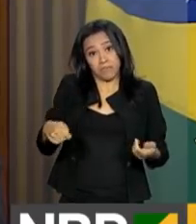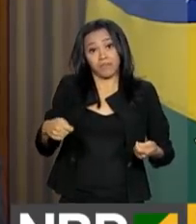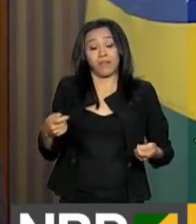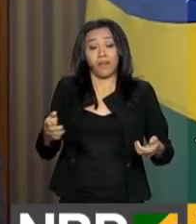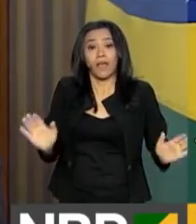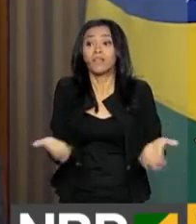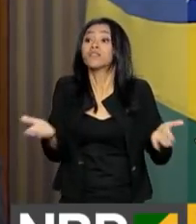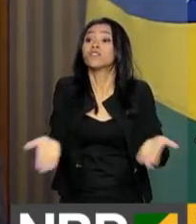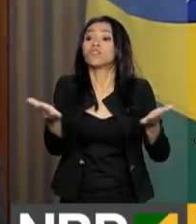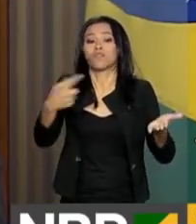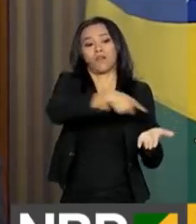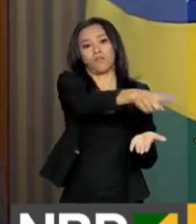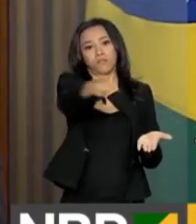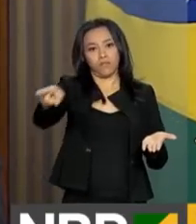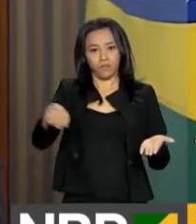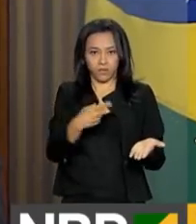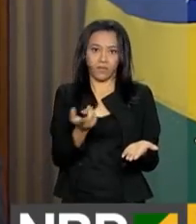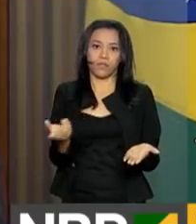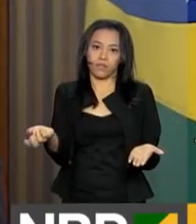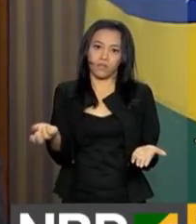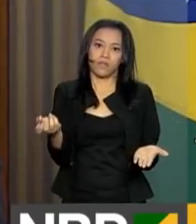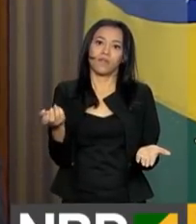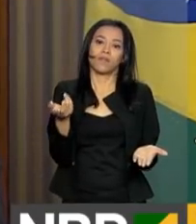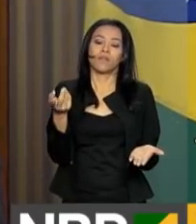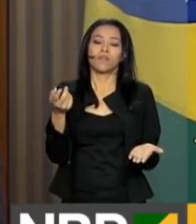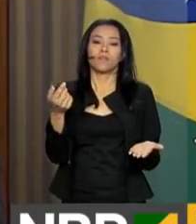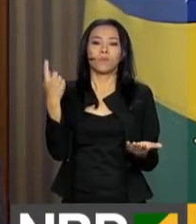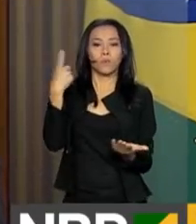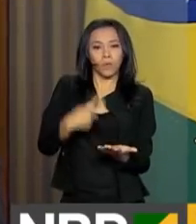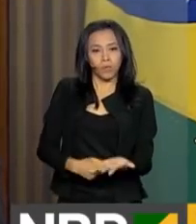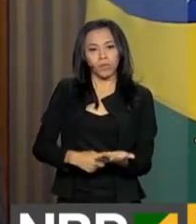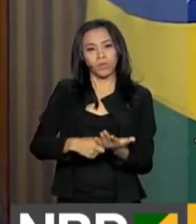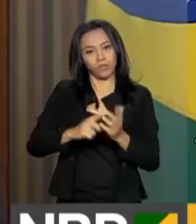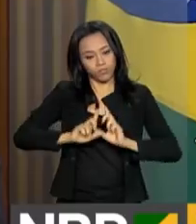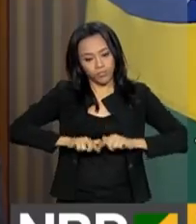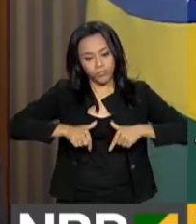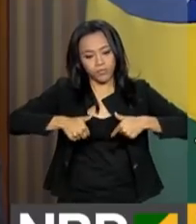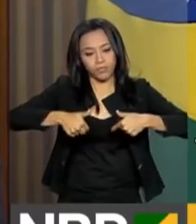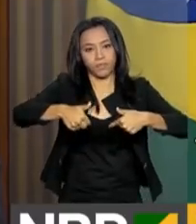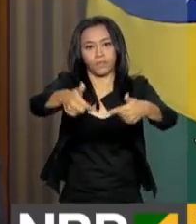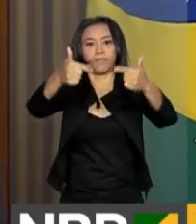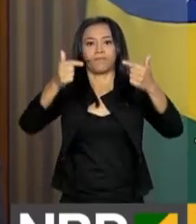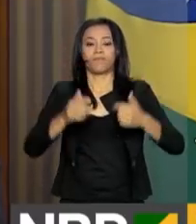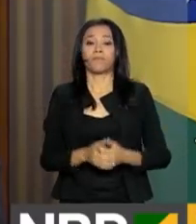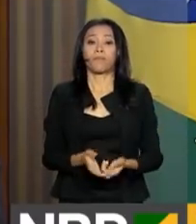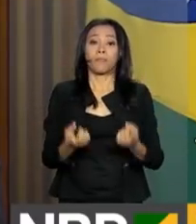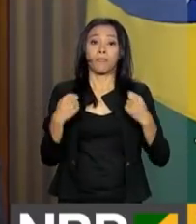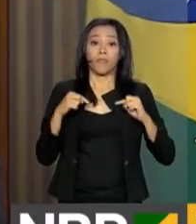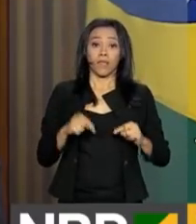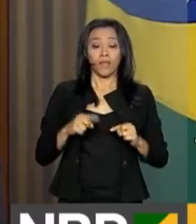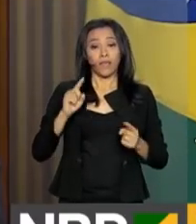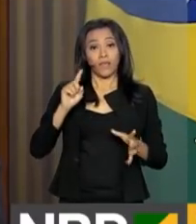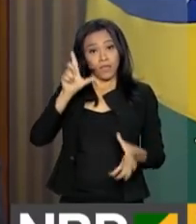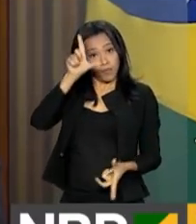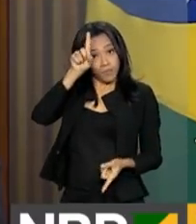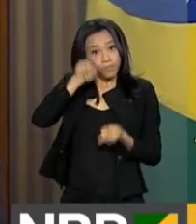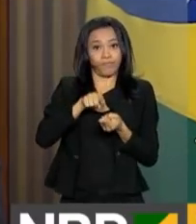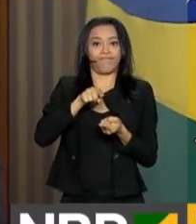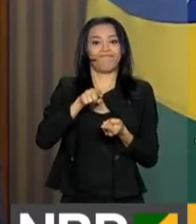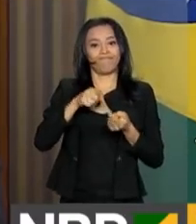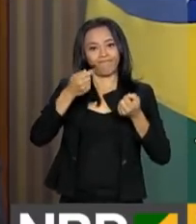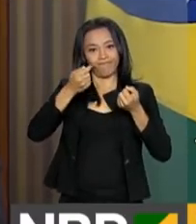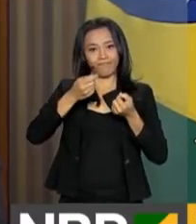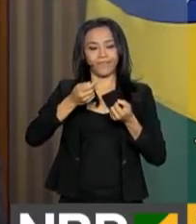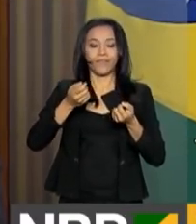consigamos na tarefa que nós estamos desempenhando ao longo do tempo e para fazer um brevíssimo relato apenas